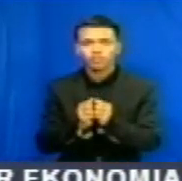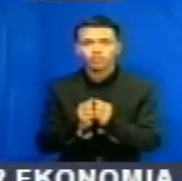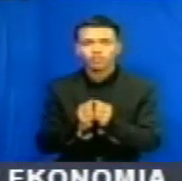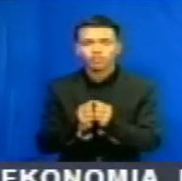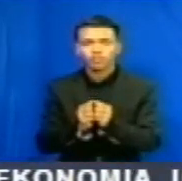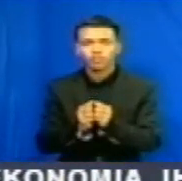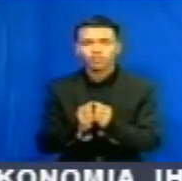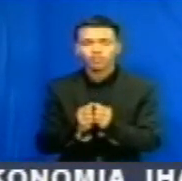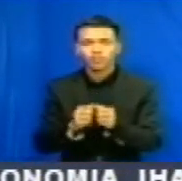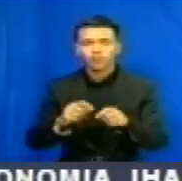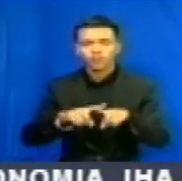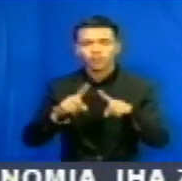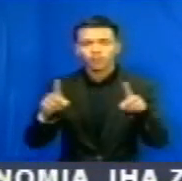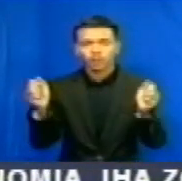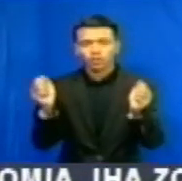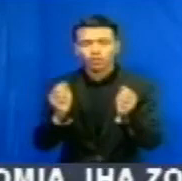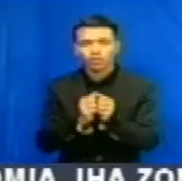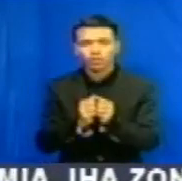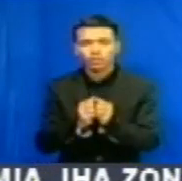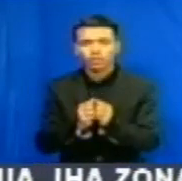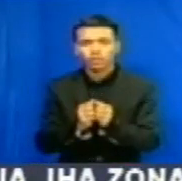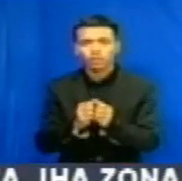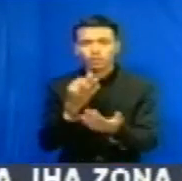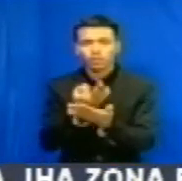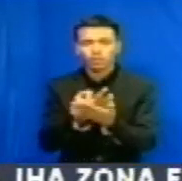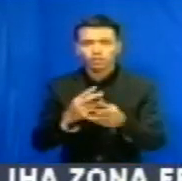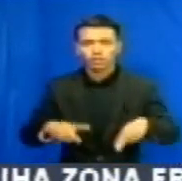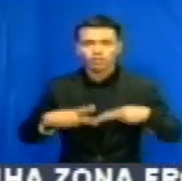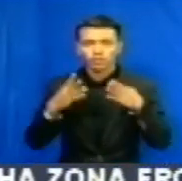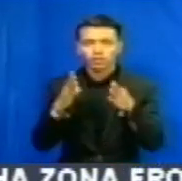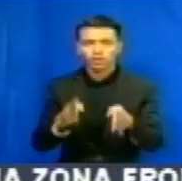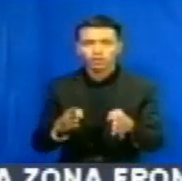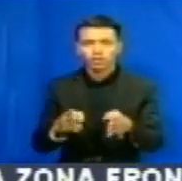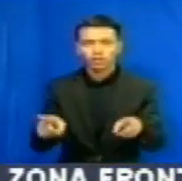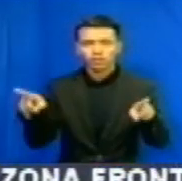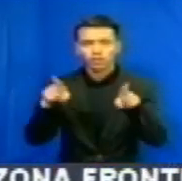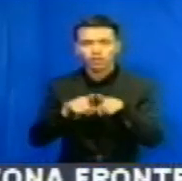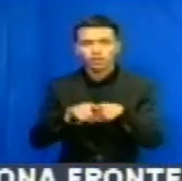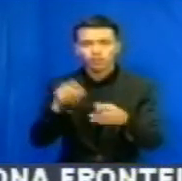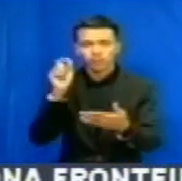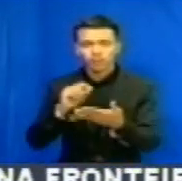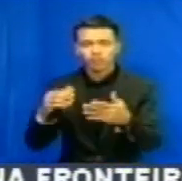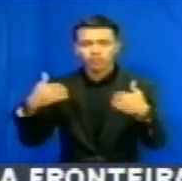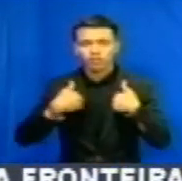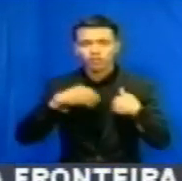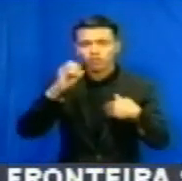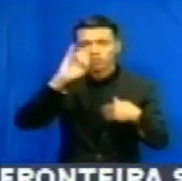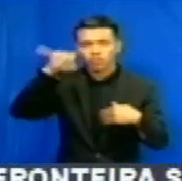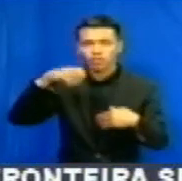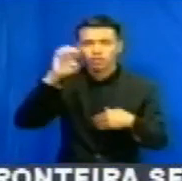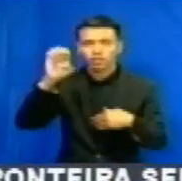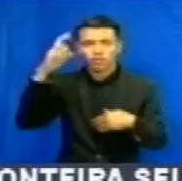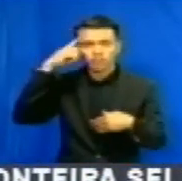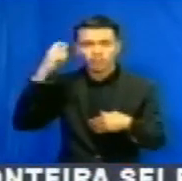Segurança Social, mais o Fundo Veterano, né, e aqui, sempre inscreve aí a OGE. Então, foi de nema